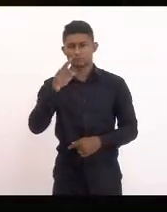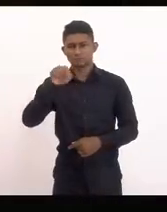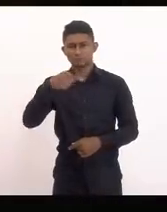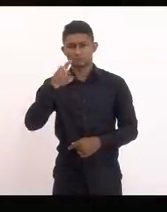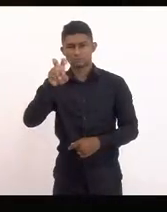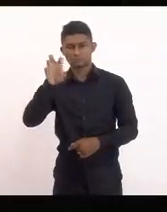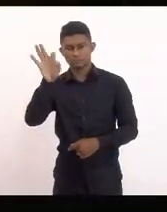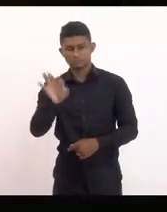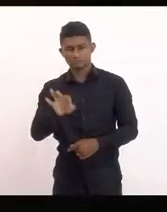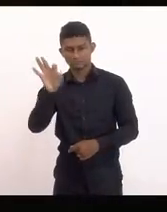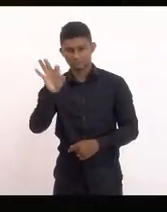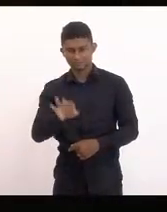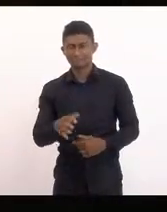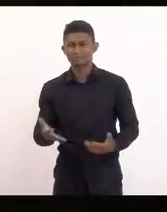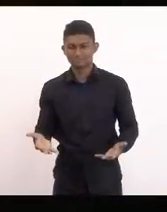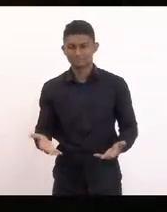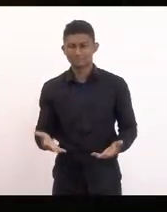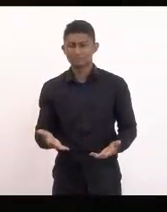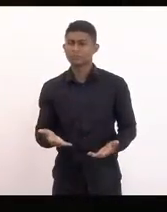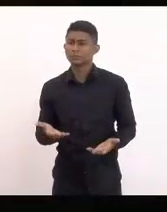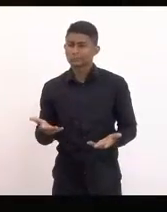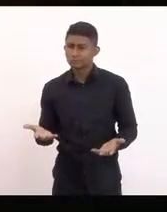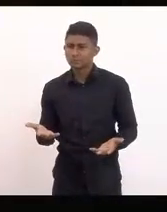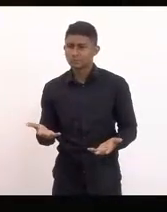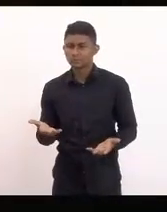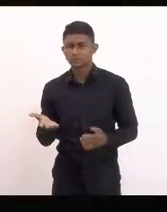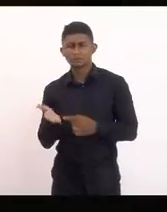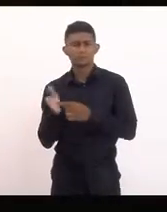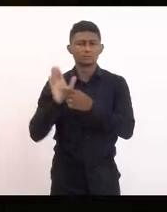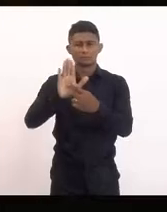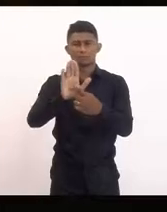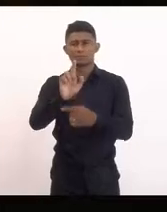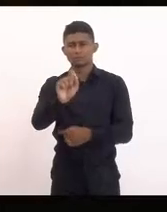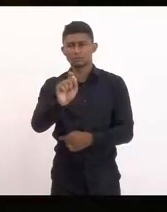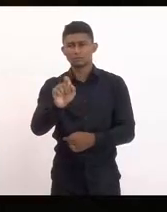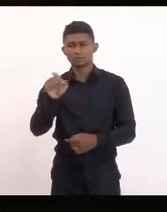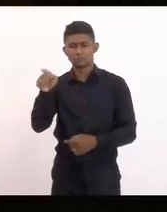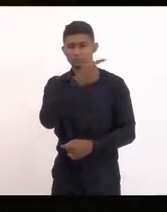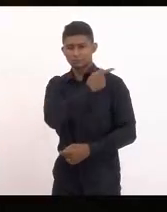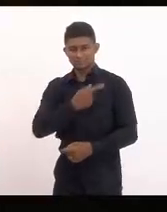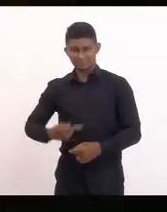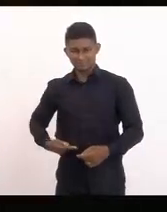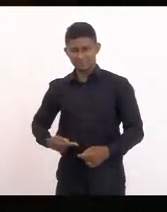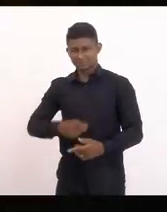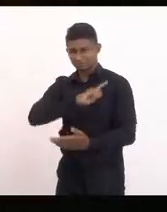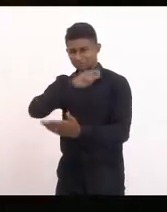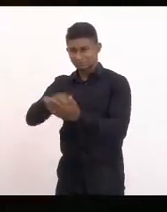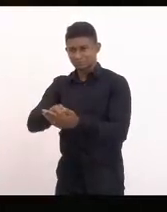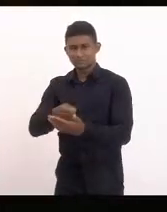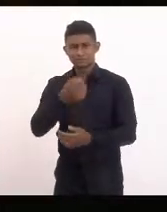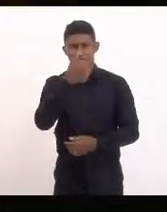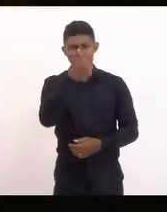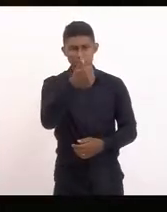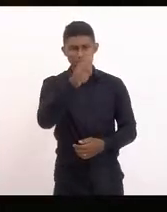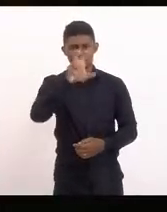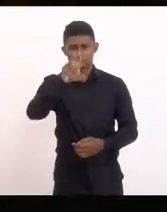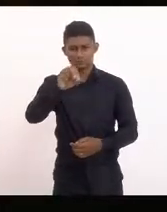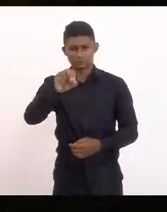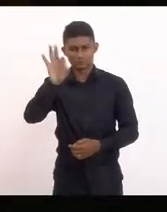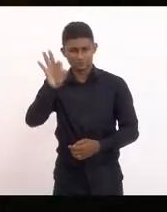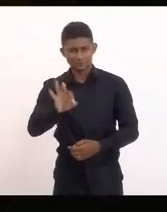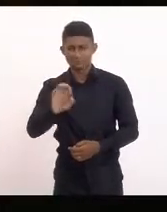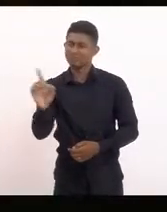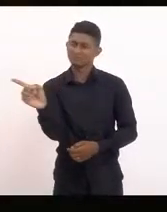122,5%. Isso representa que, na verdade, o governador não está dando 150%, não. É